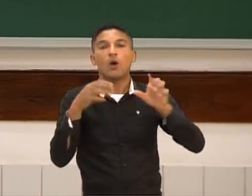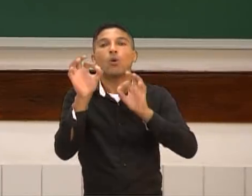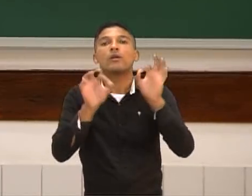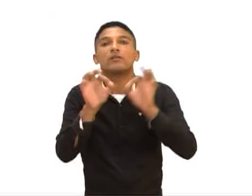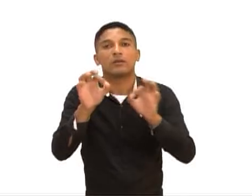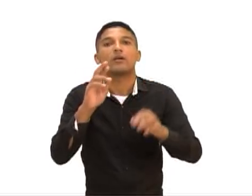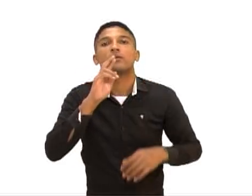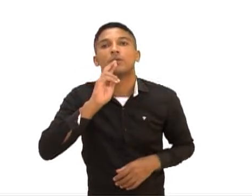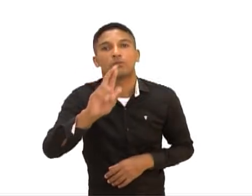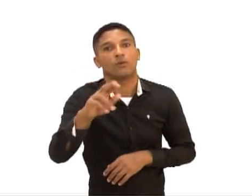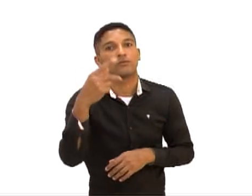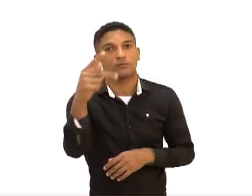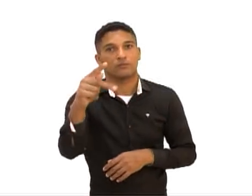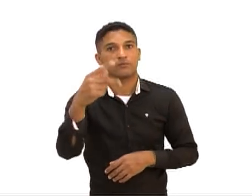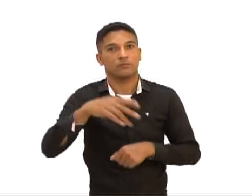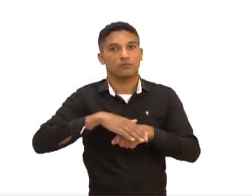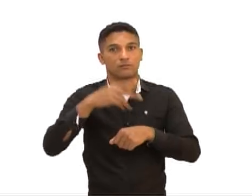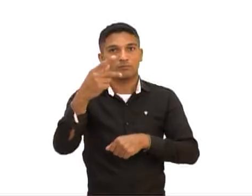resposta de vocês.